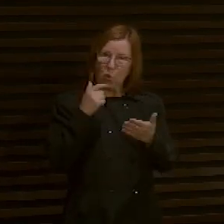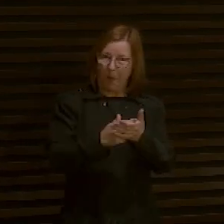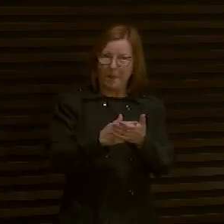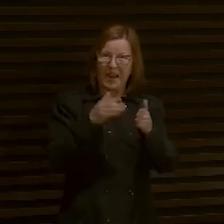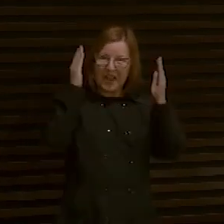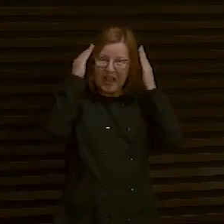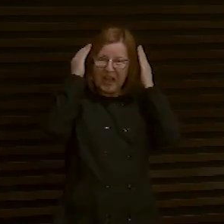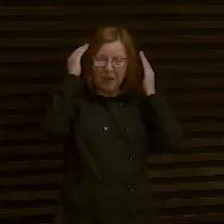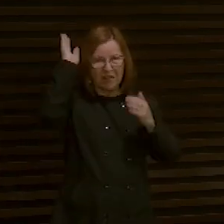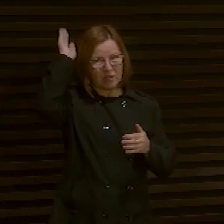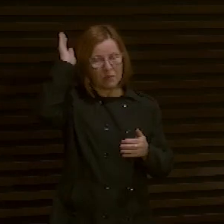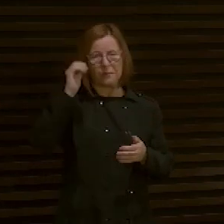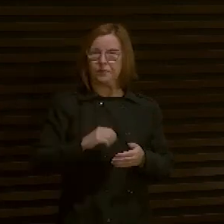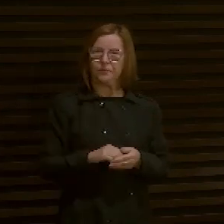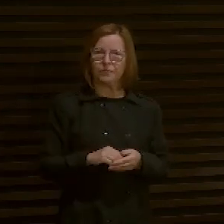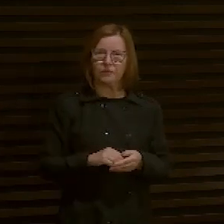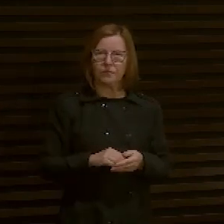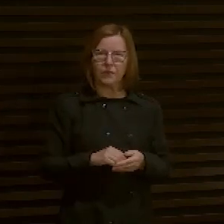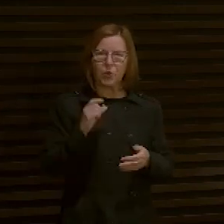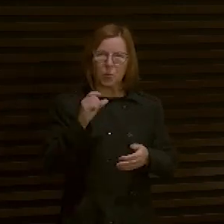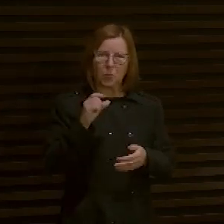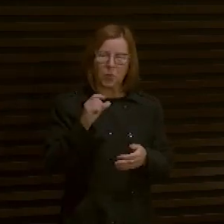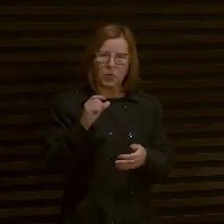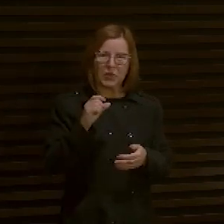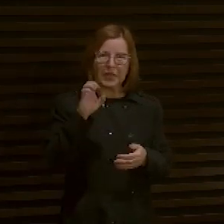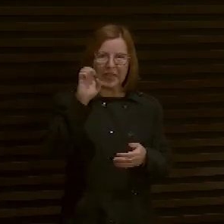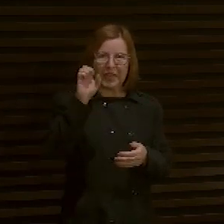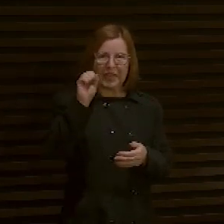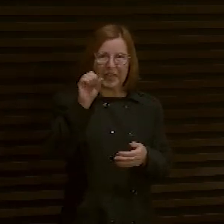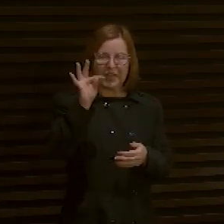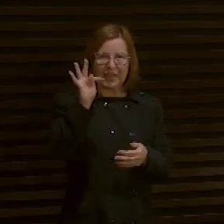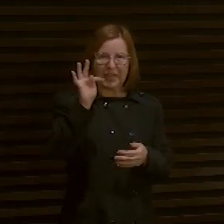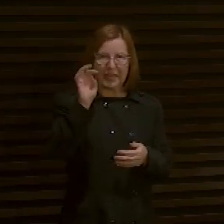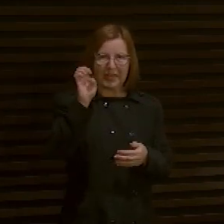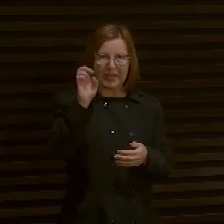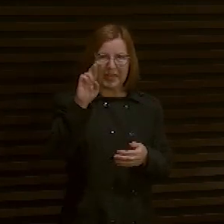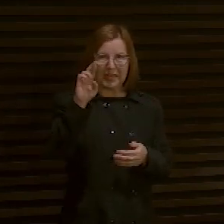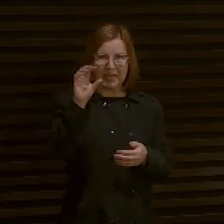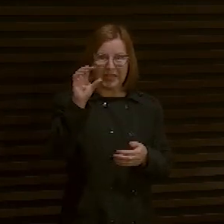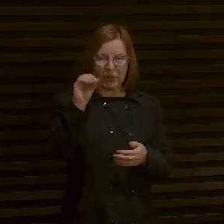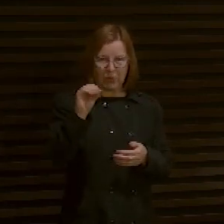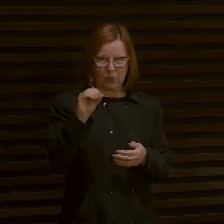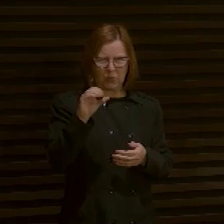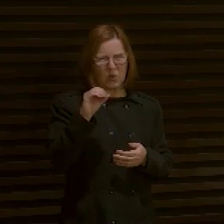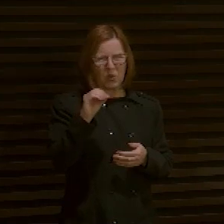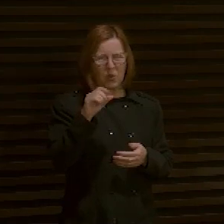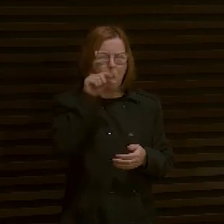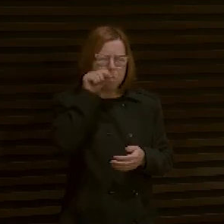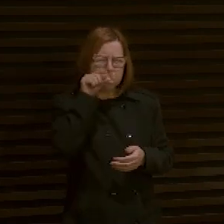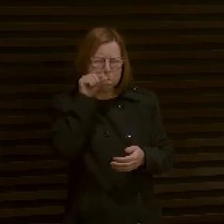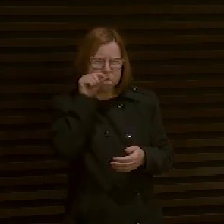jumento. Um pouco de esterco de pomba por 5 moedas de prata. 5 moedas de prata